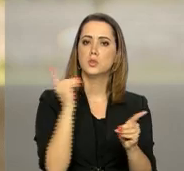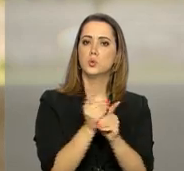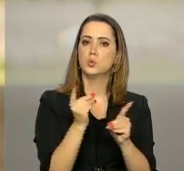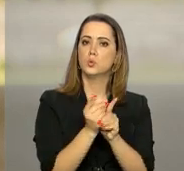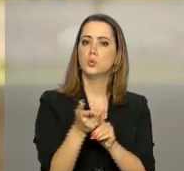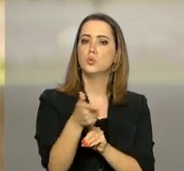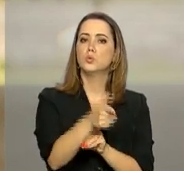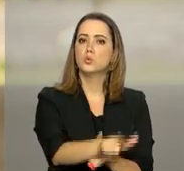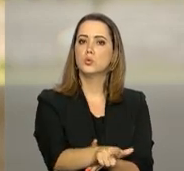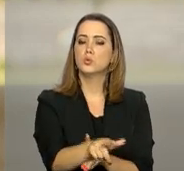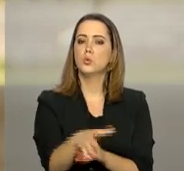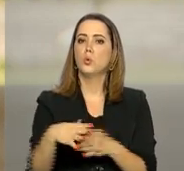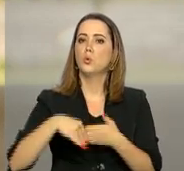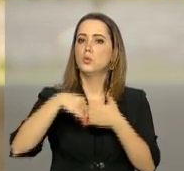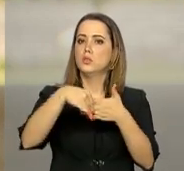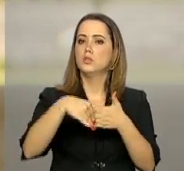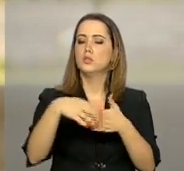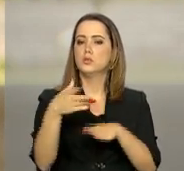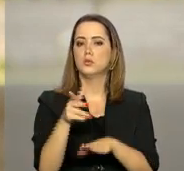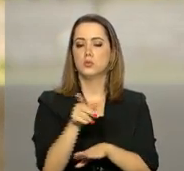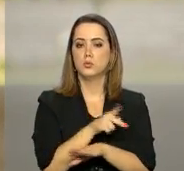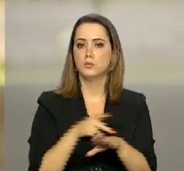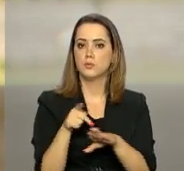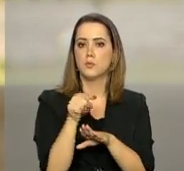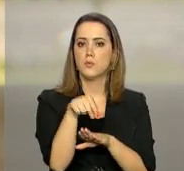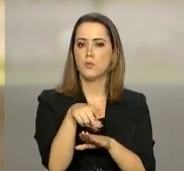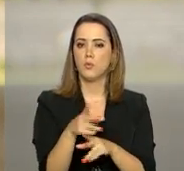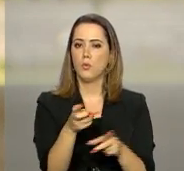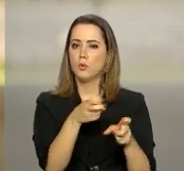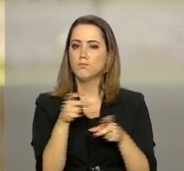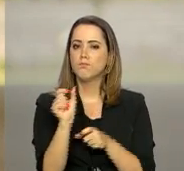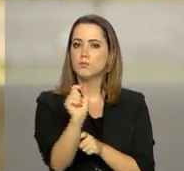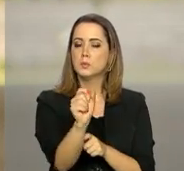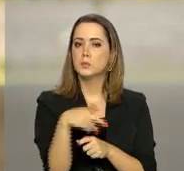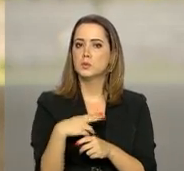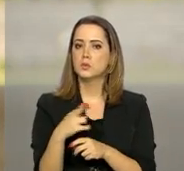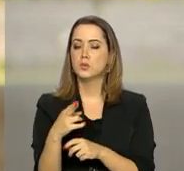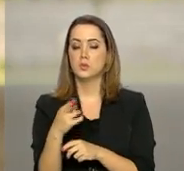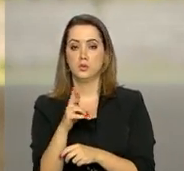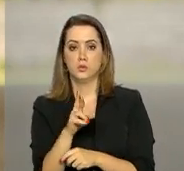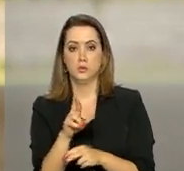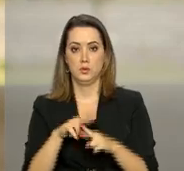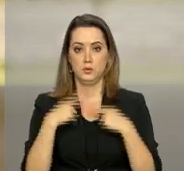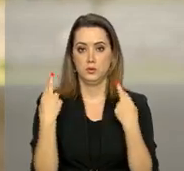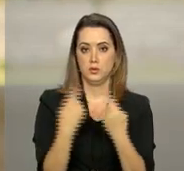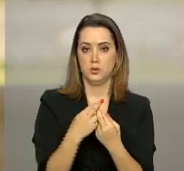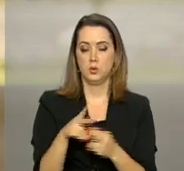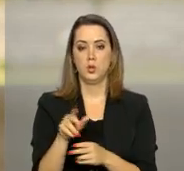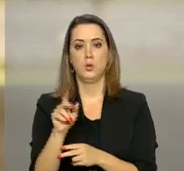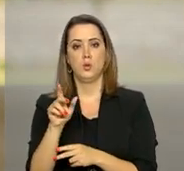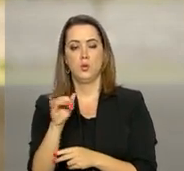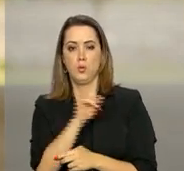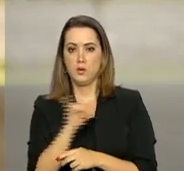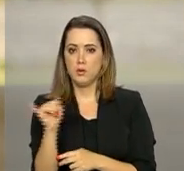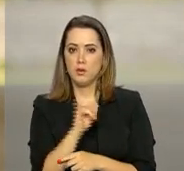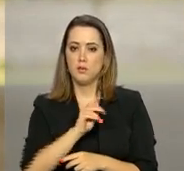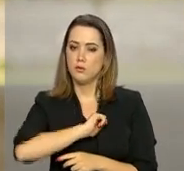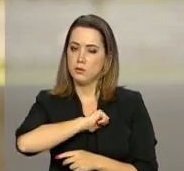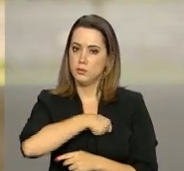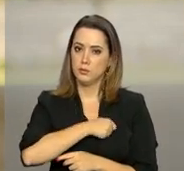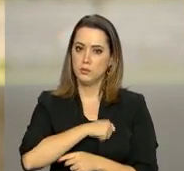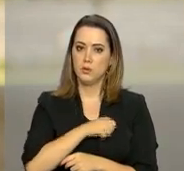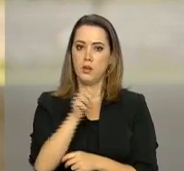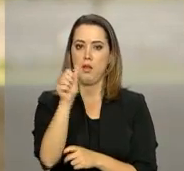líderes de outros países. A previsão é que ele se reúna com representantes de Itália, Espanha e Arábia Saudita, e